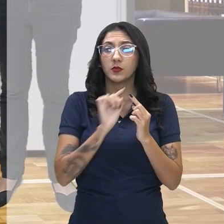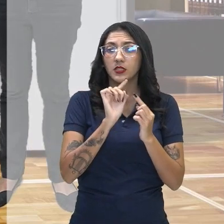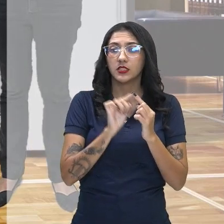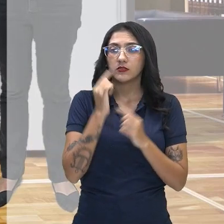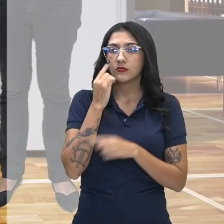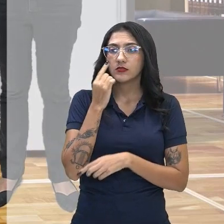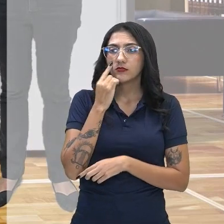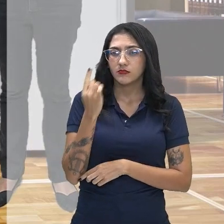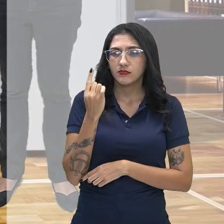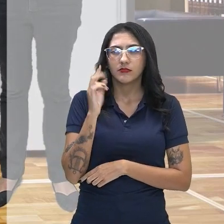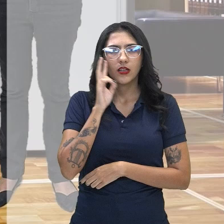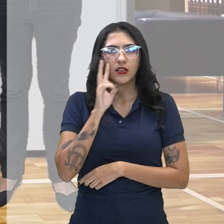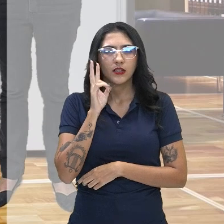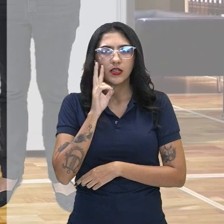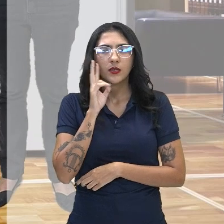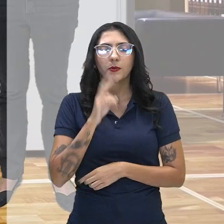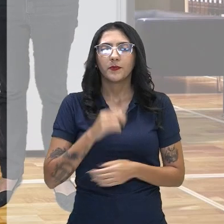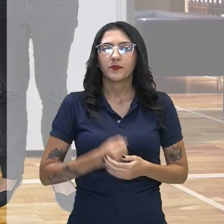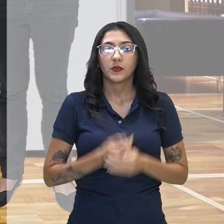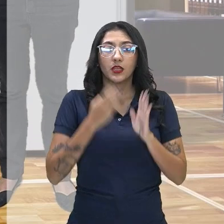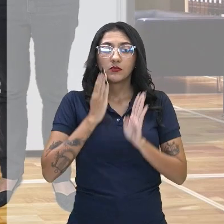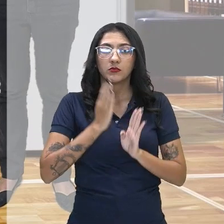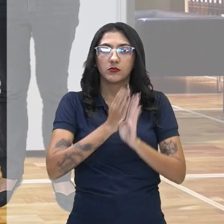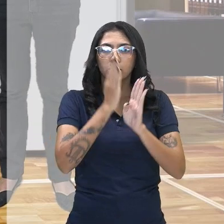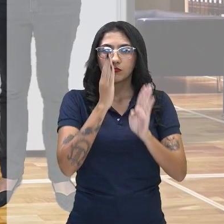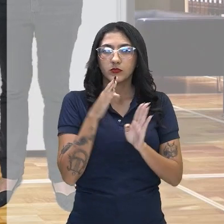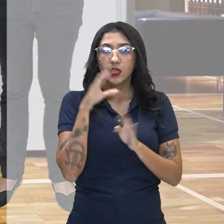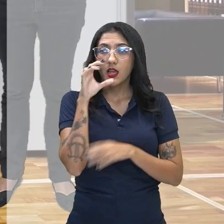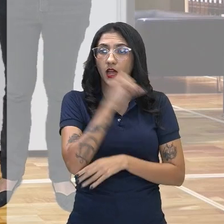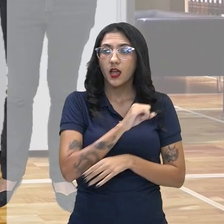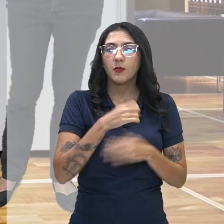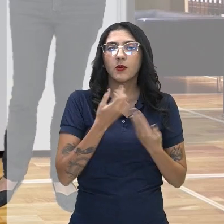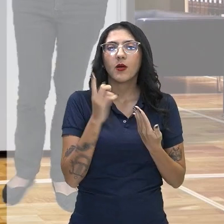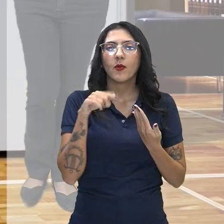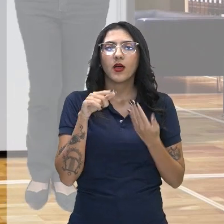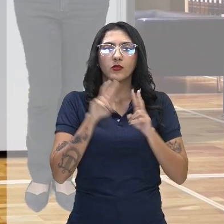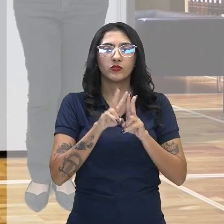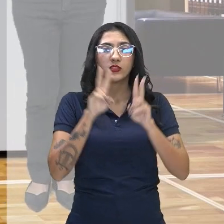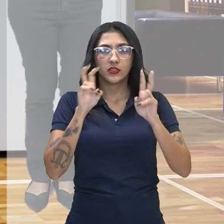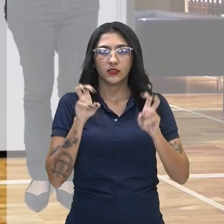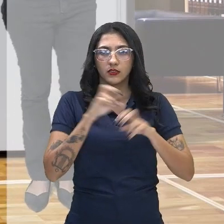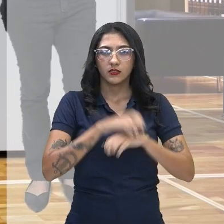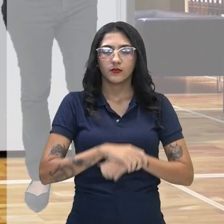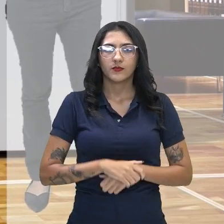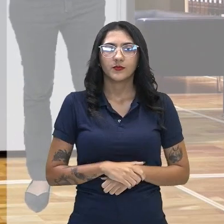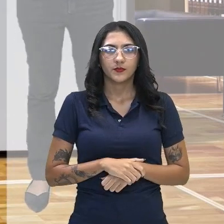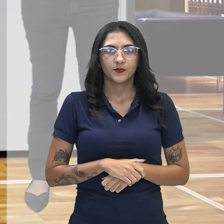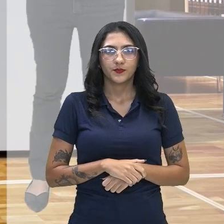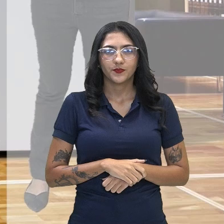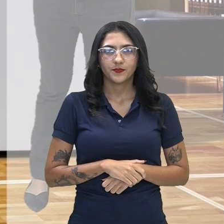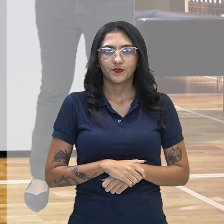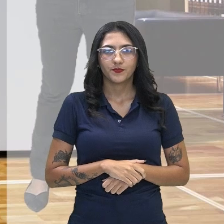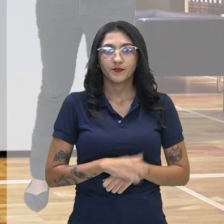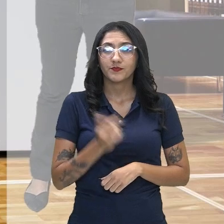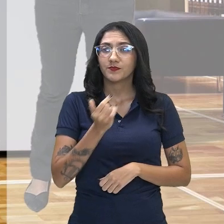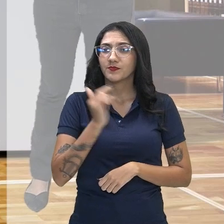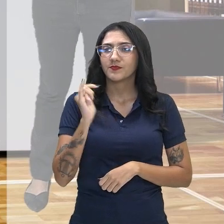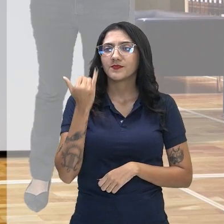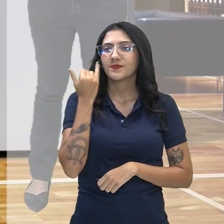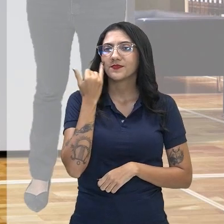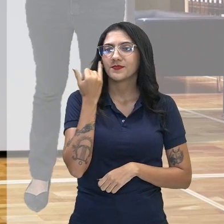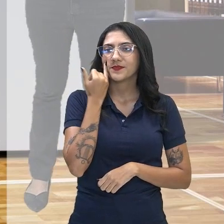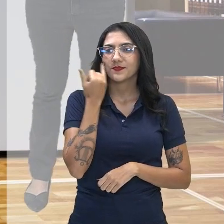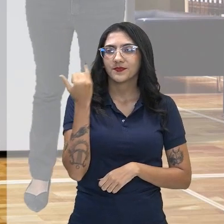não é? Saber qual é o assunto do texto. Temos mais algumas informações sobre essa